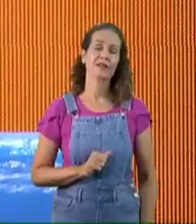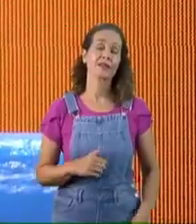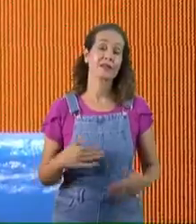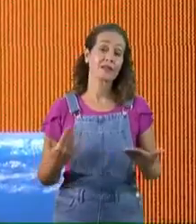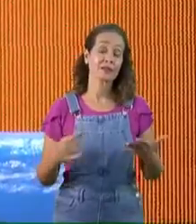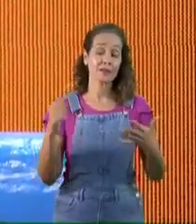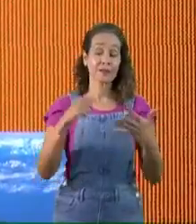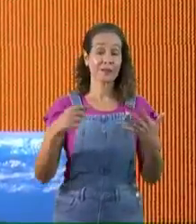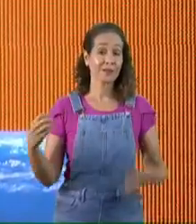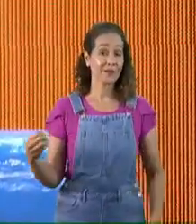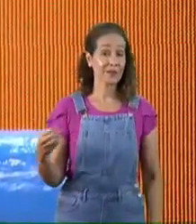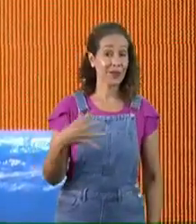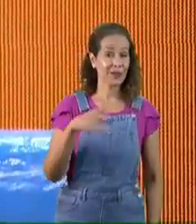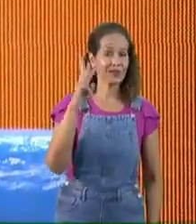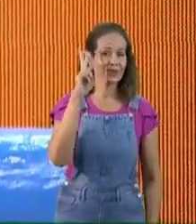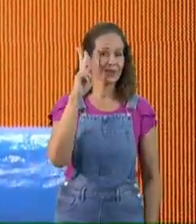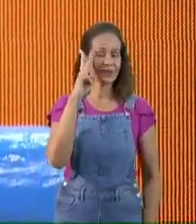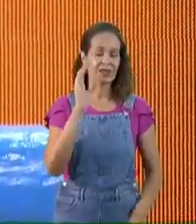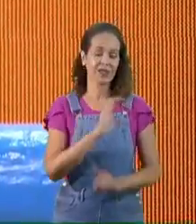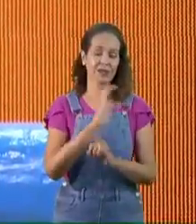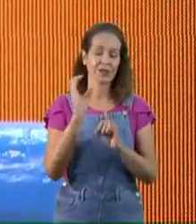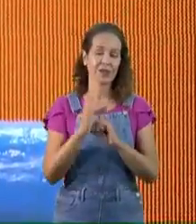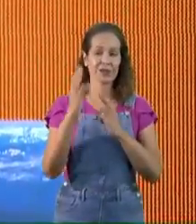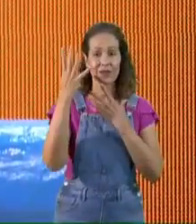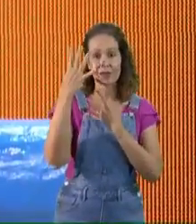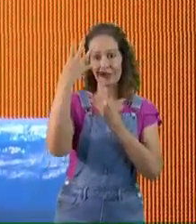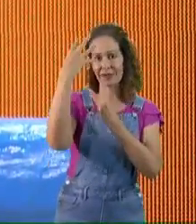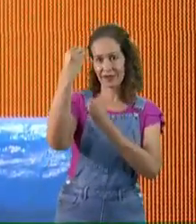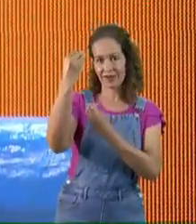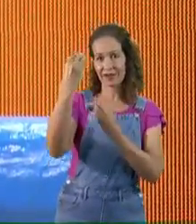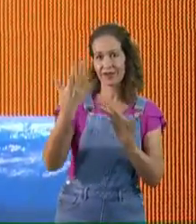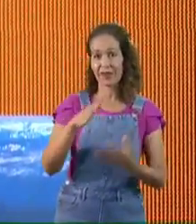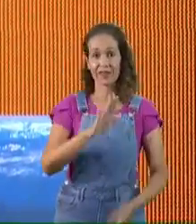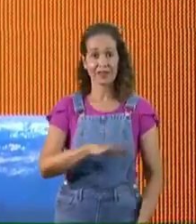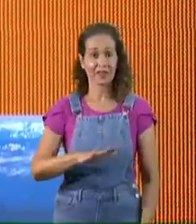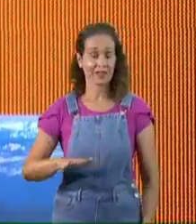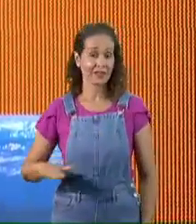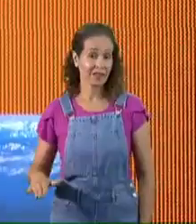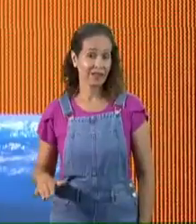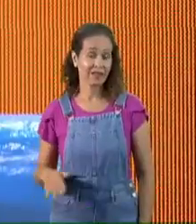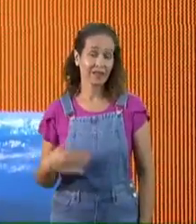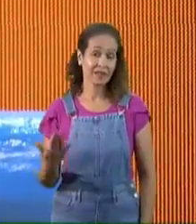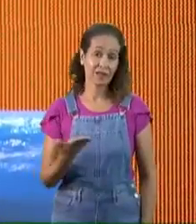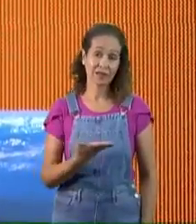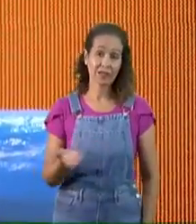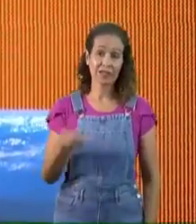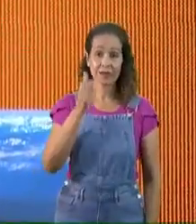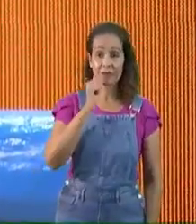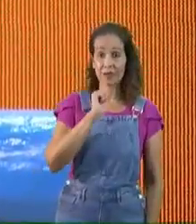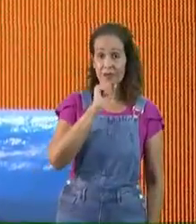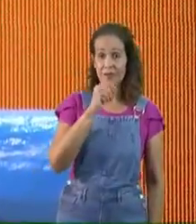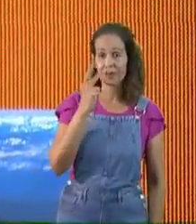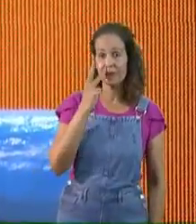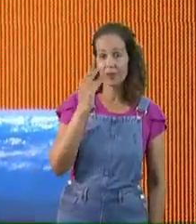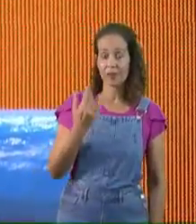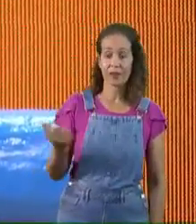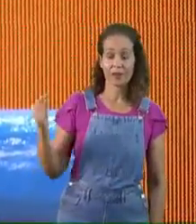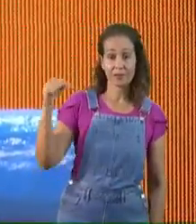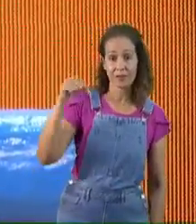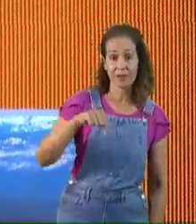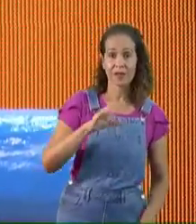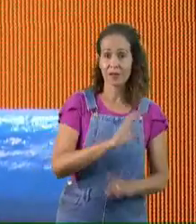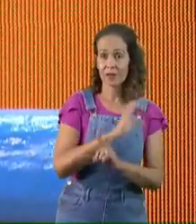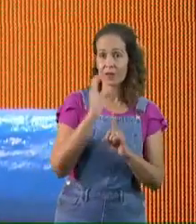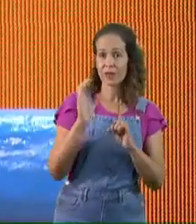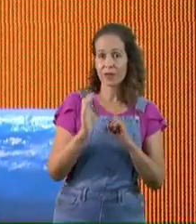muitas novidades, terça-feira o nosso Culto Fé. Culto Fé Kids, então você papai e mamãe que vem para o Culto Fé, não deixe levar o